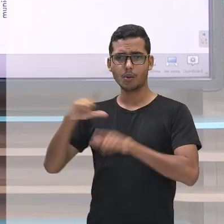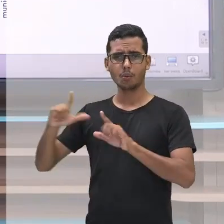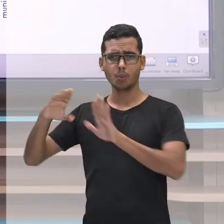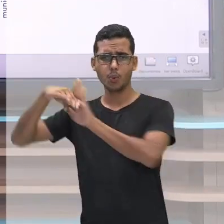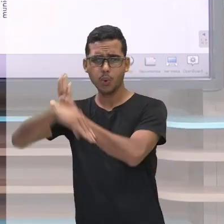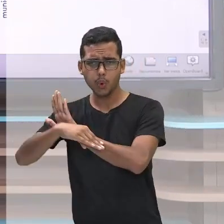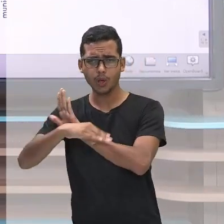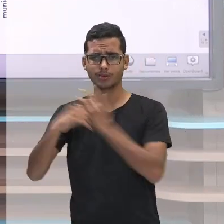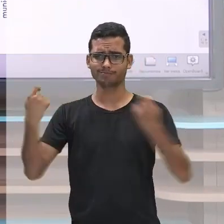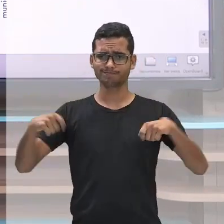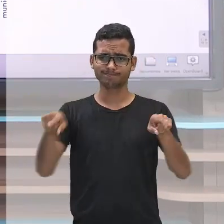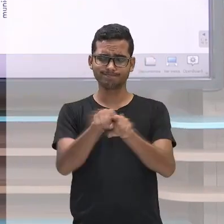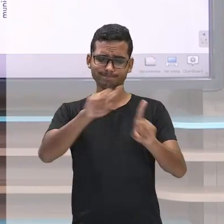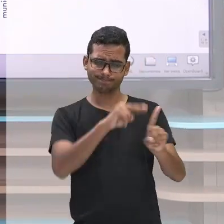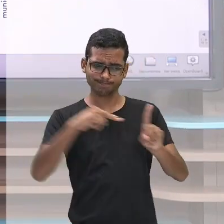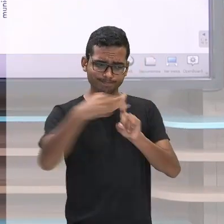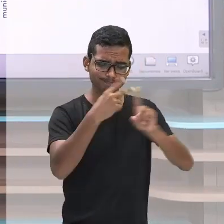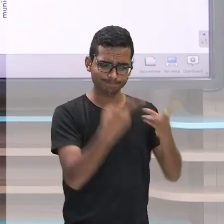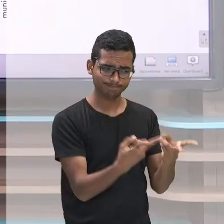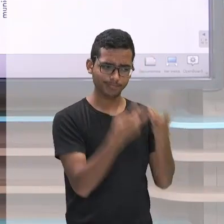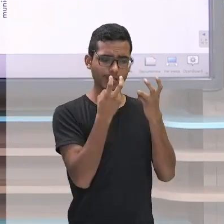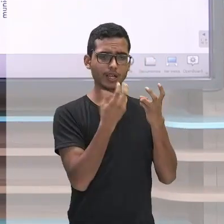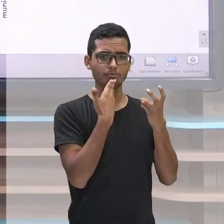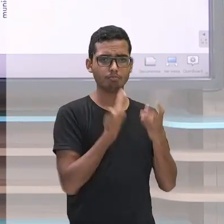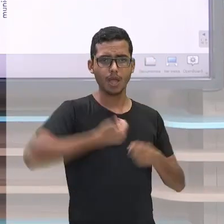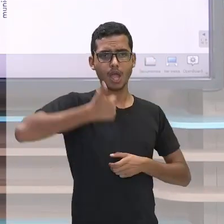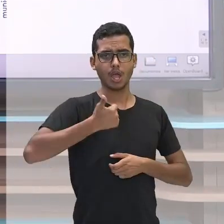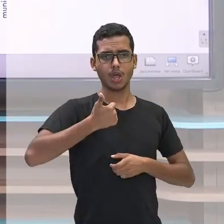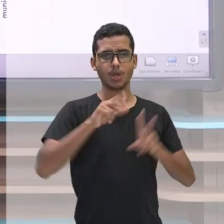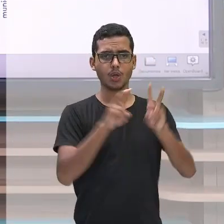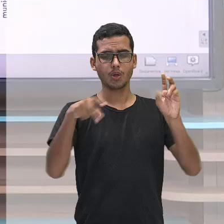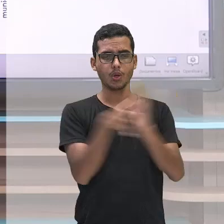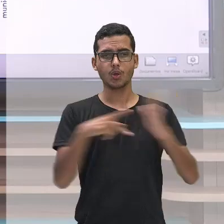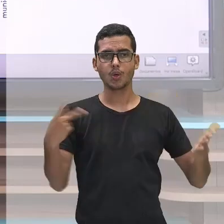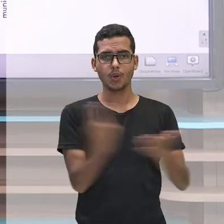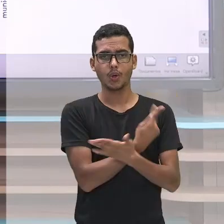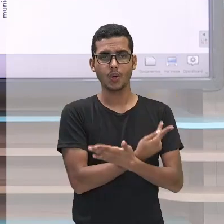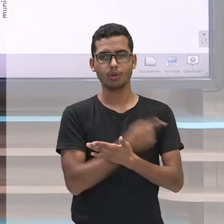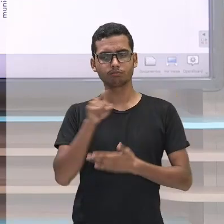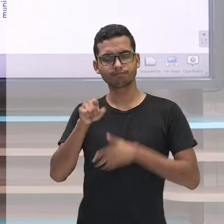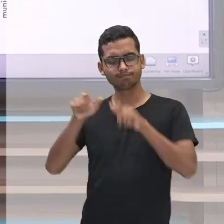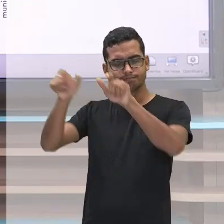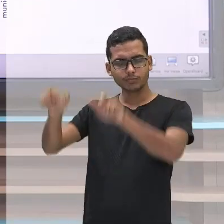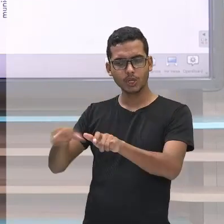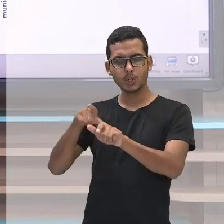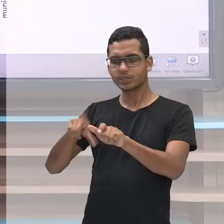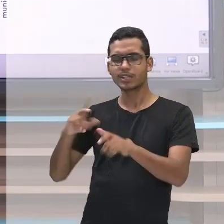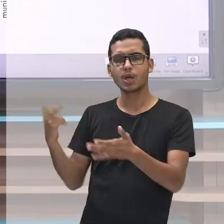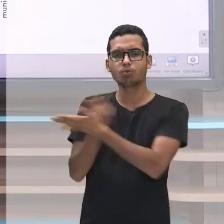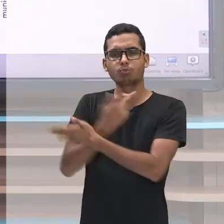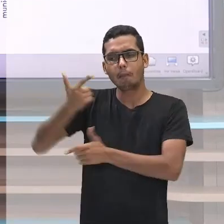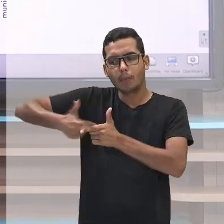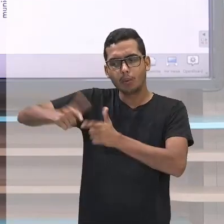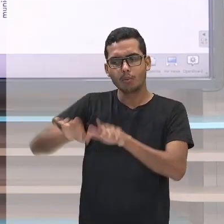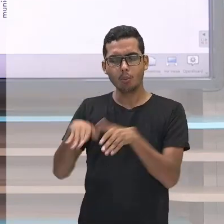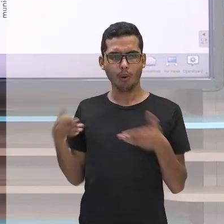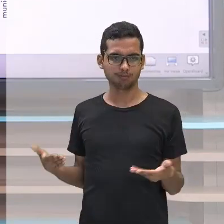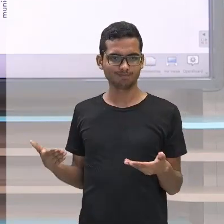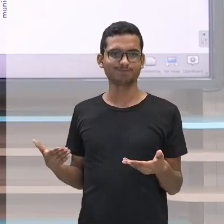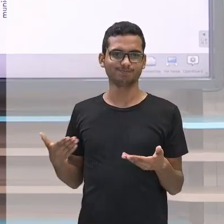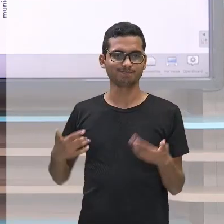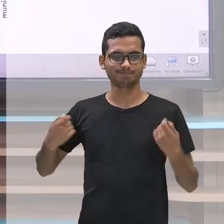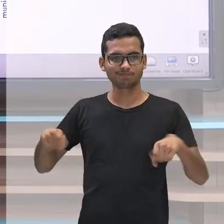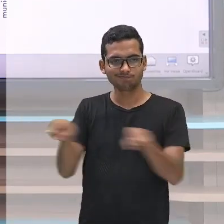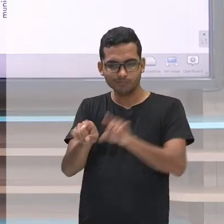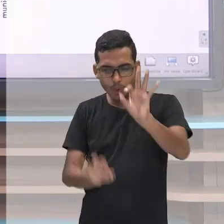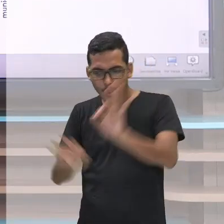preciso ter um olhar aí com relação ao que está acontecendo naquele município, né? Então eu vou traçar ali os objetivos, fazer um